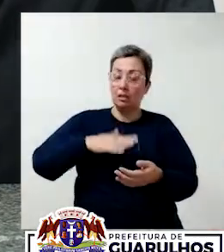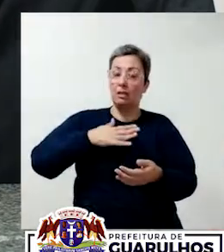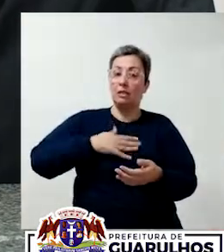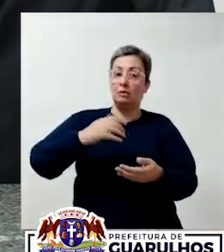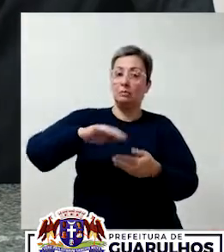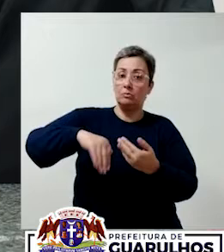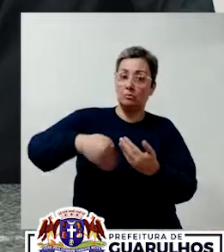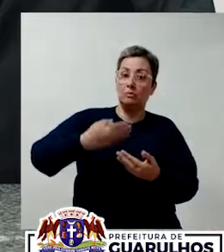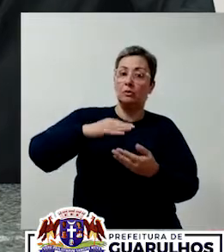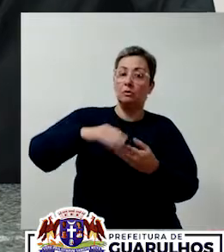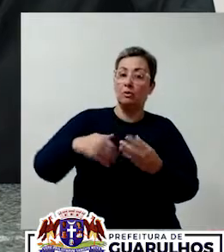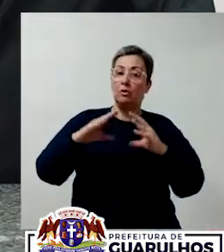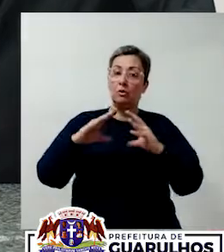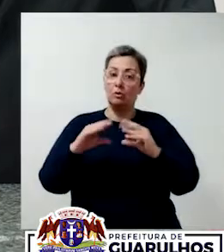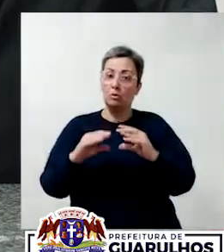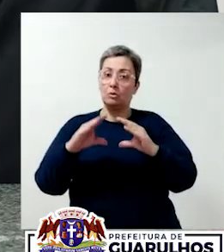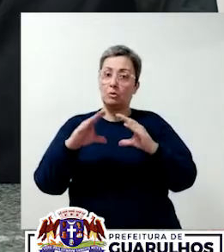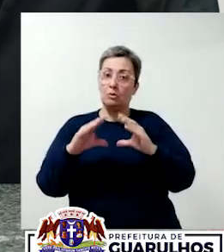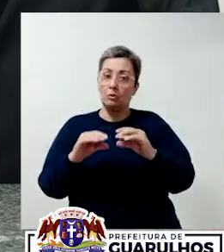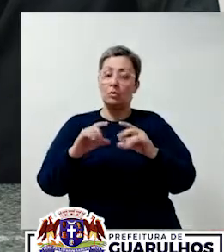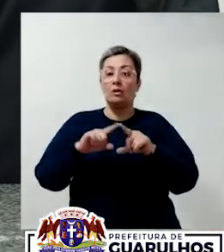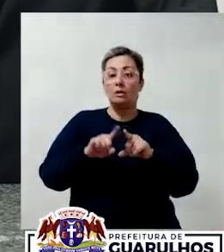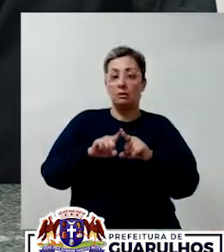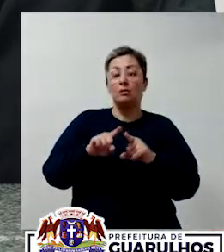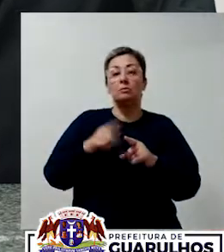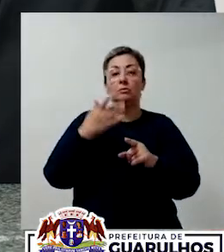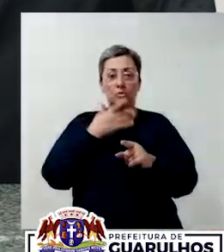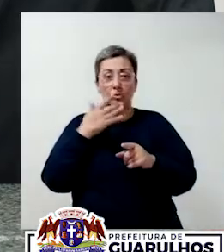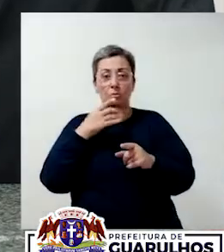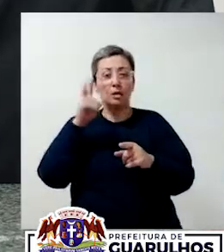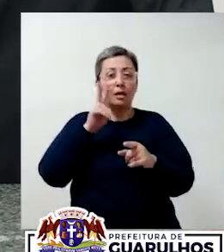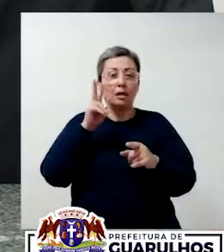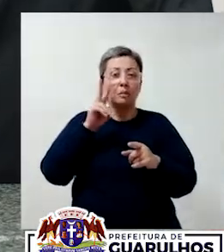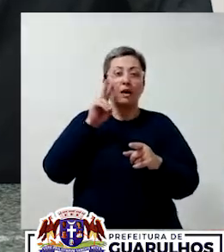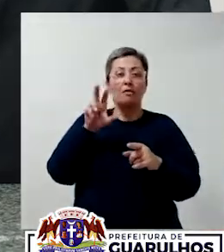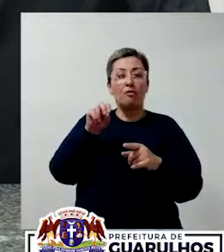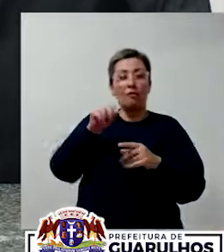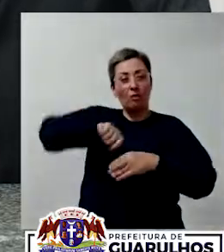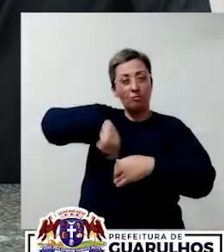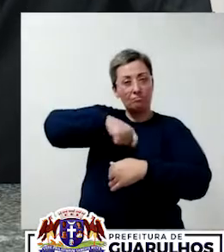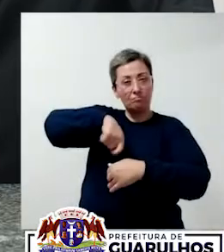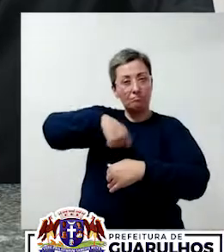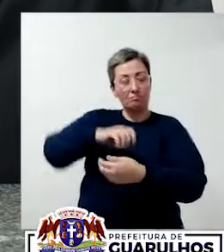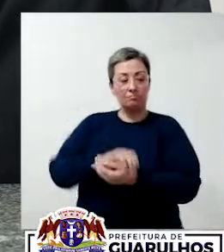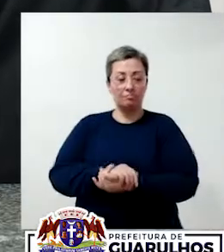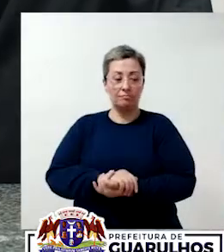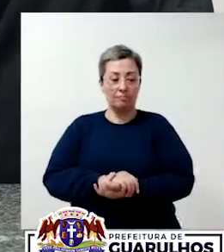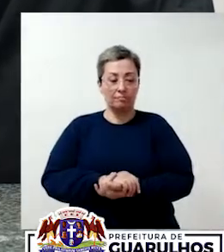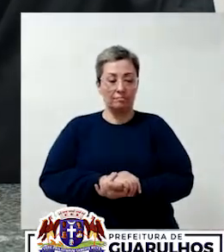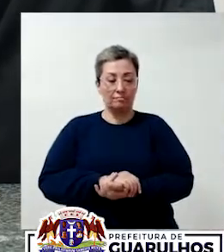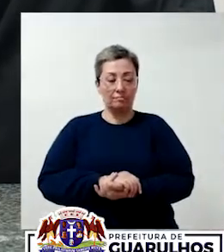bem devagar, bem lentamente, para que esse bolo fique um bolo macio, fique um bolo bem fofo mesmo, para lembrar aquele bolo da